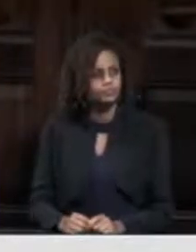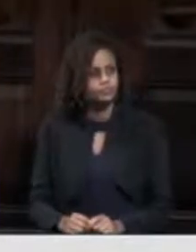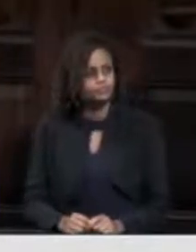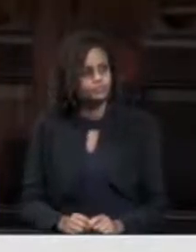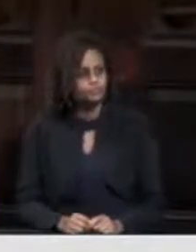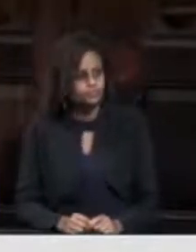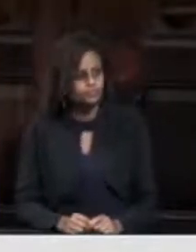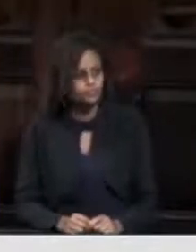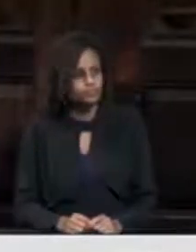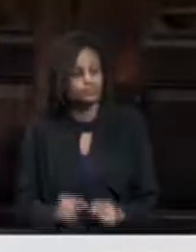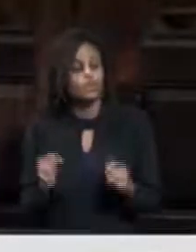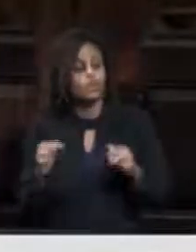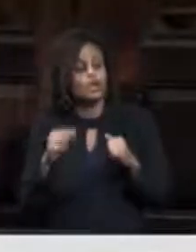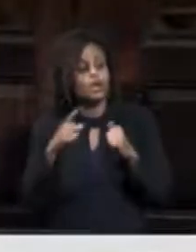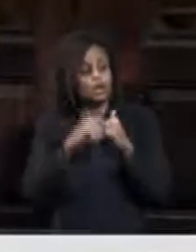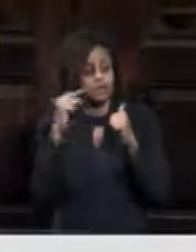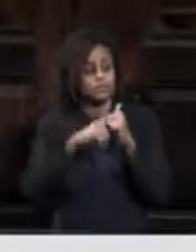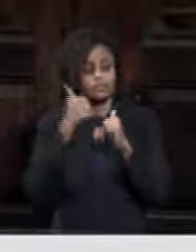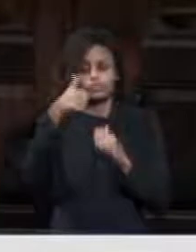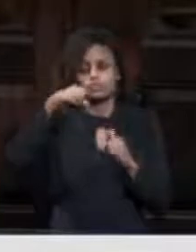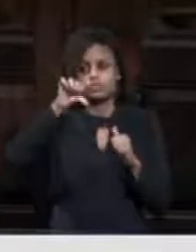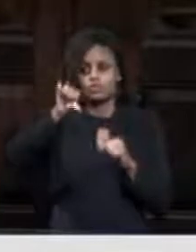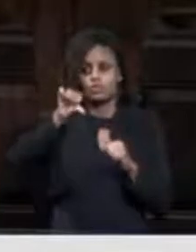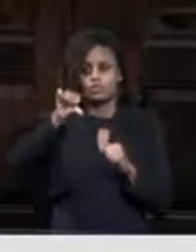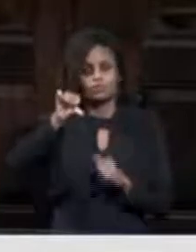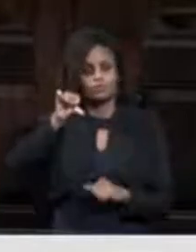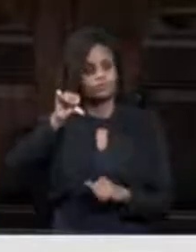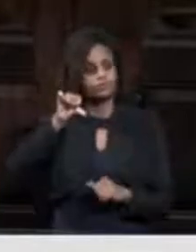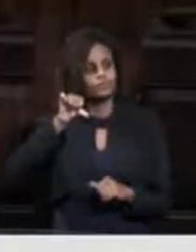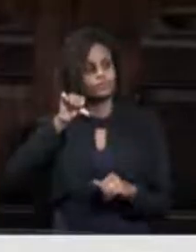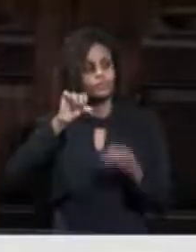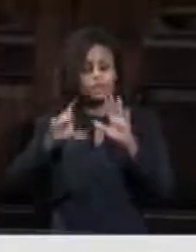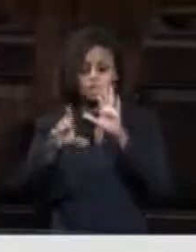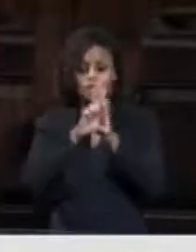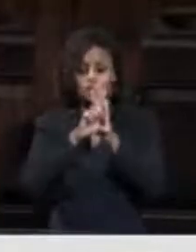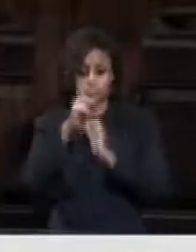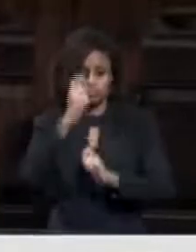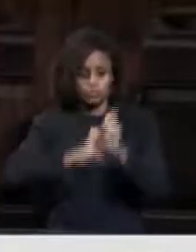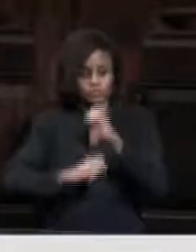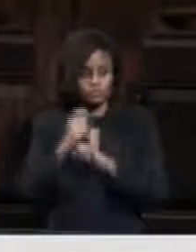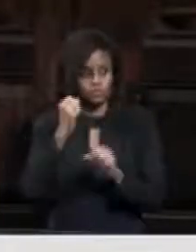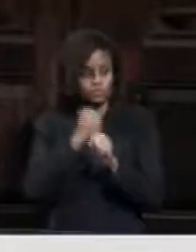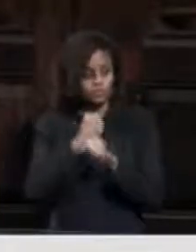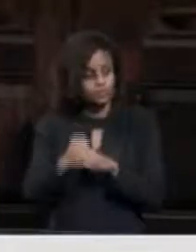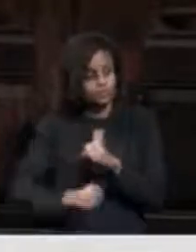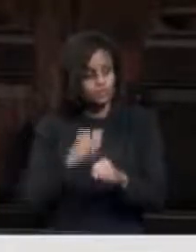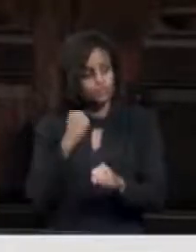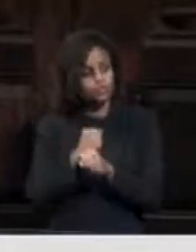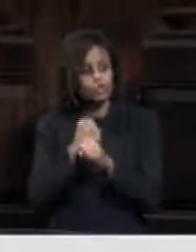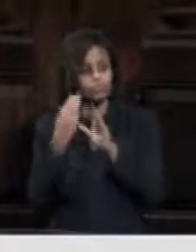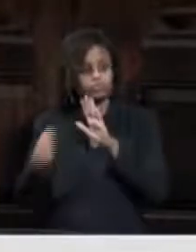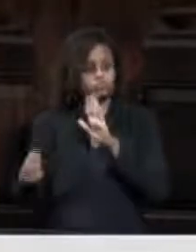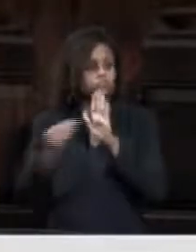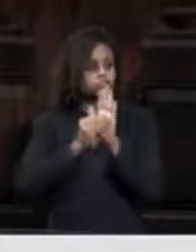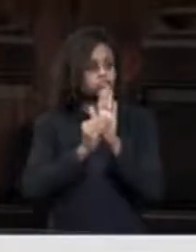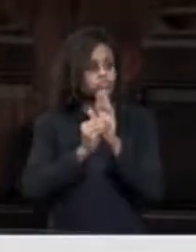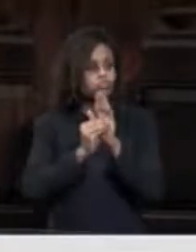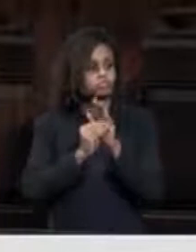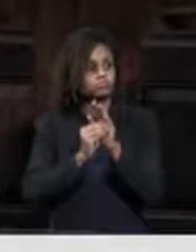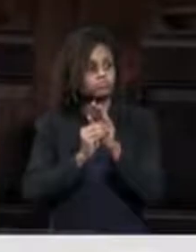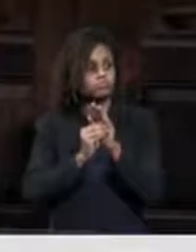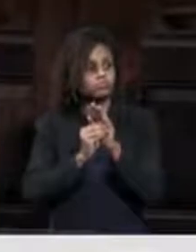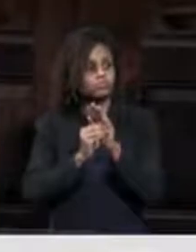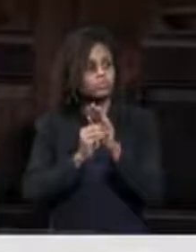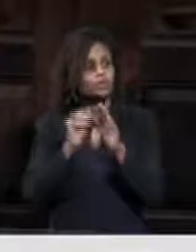artigo 19. A lei do orçamento anual incluirá, dentre outros,